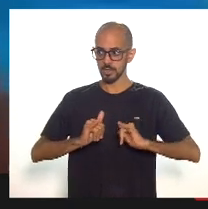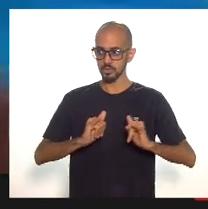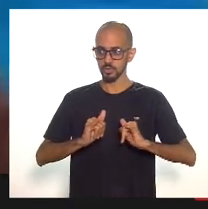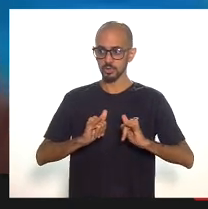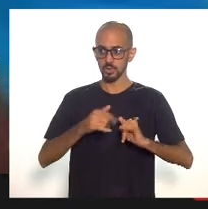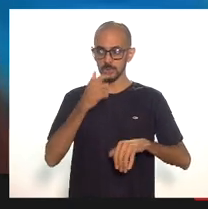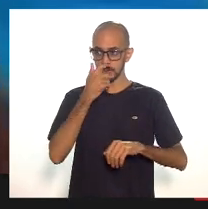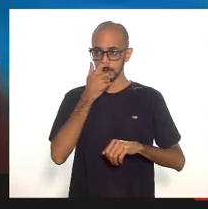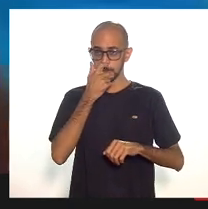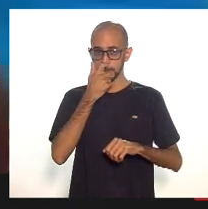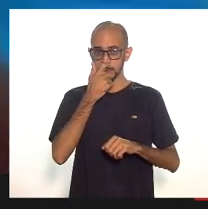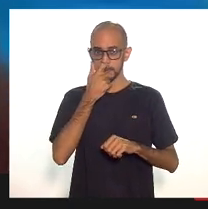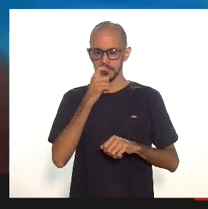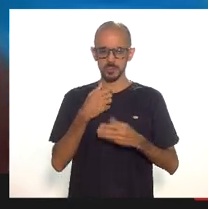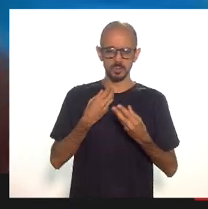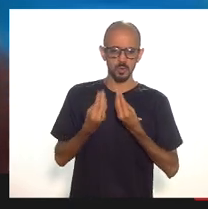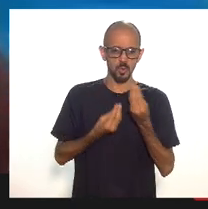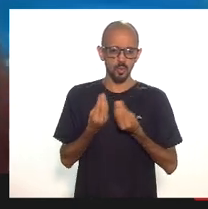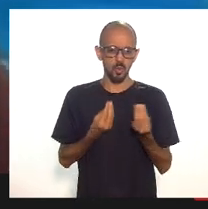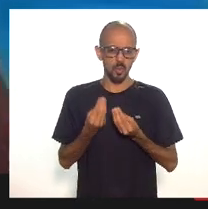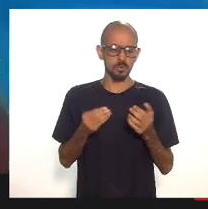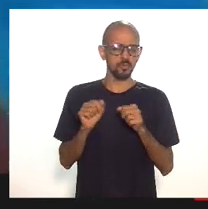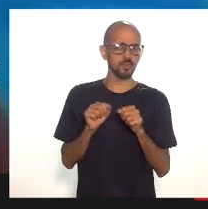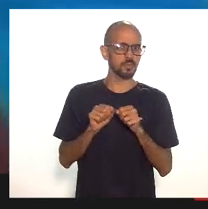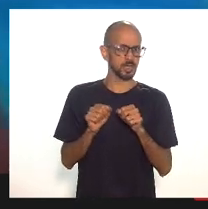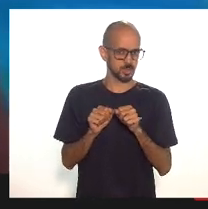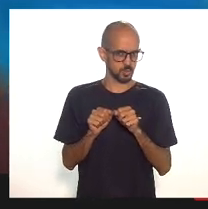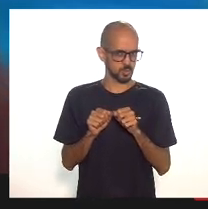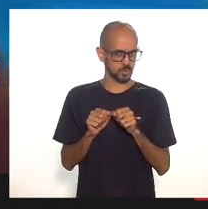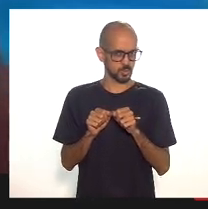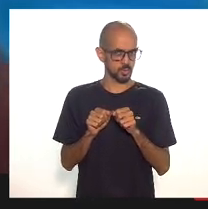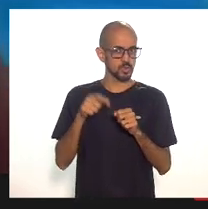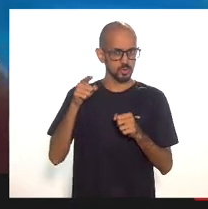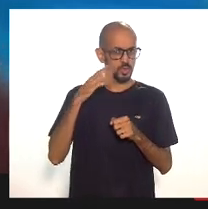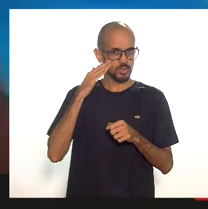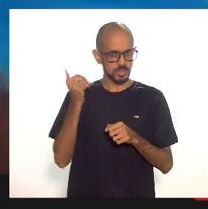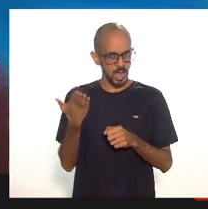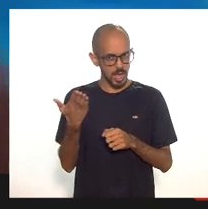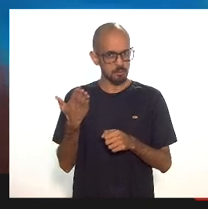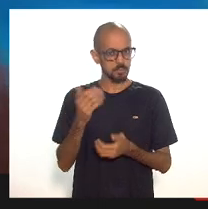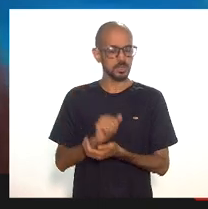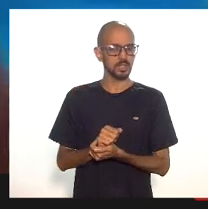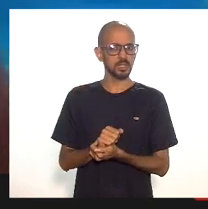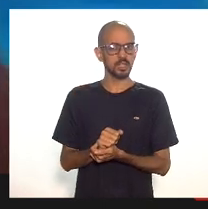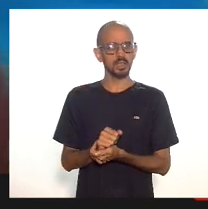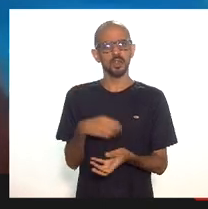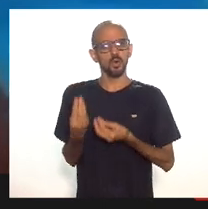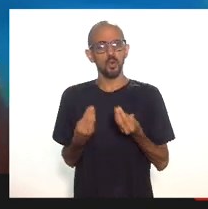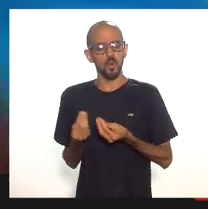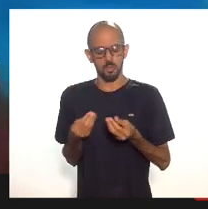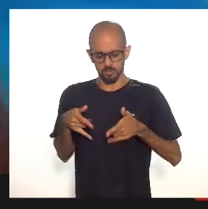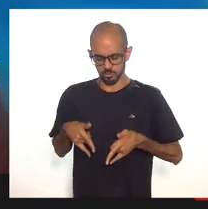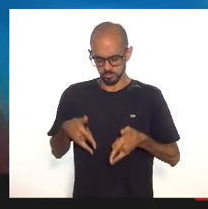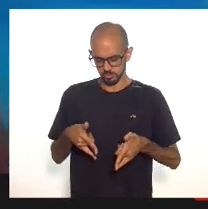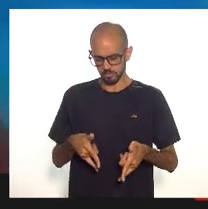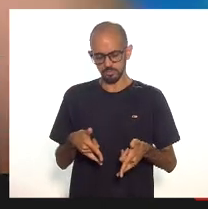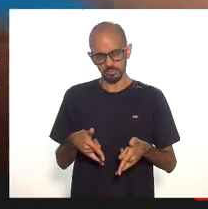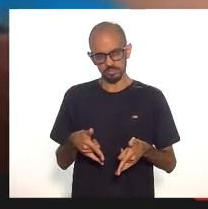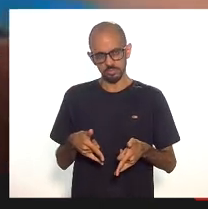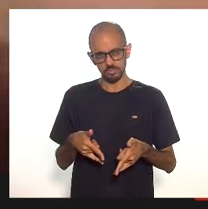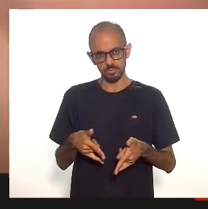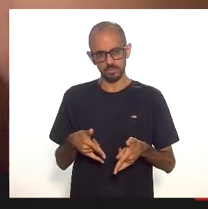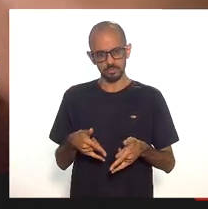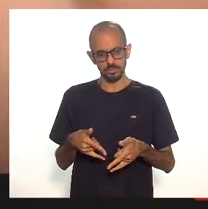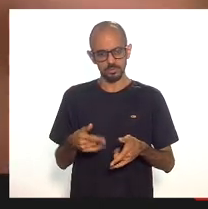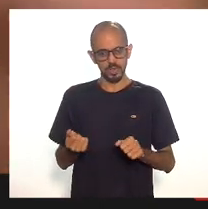governador, como é que isso foi realizado hoje? O senhor teve noção disso? O senhor sabe que leitos seriam esses? Tem noção do que aconteceu entre